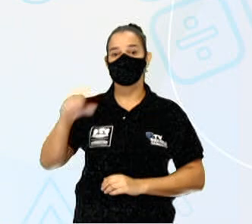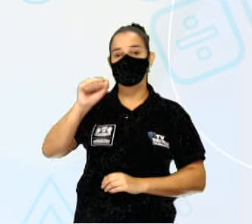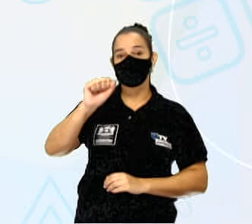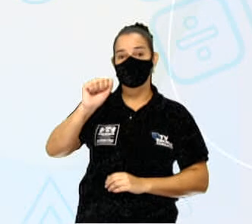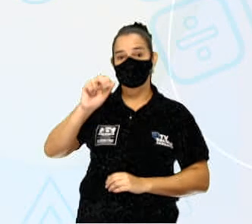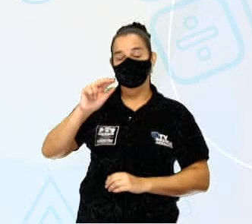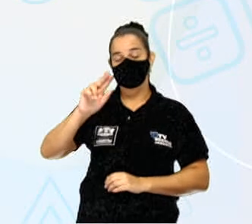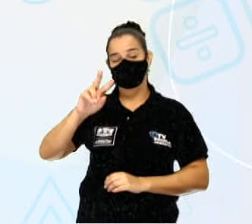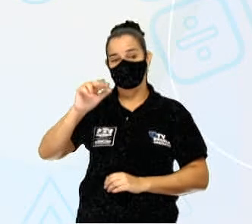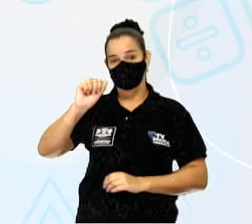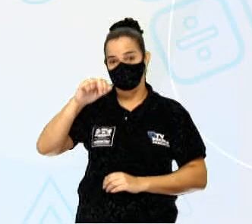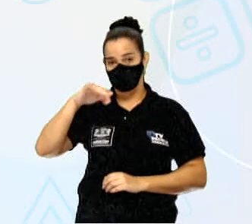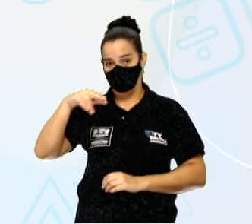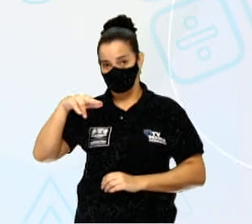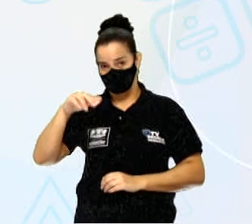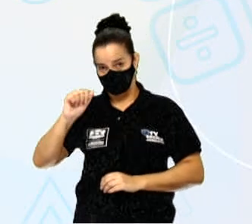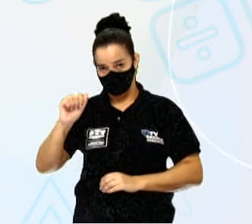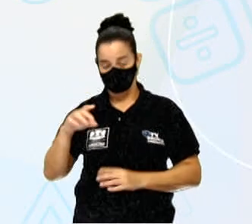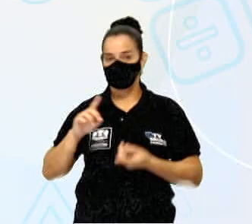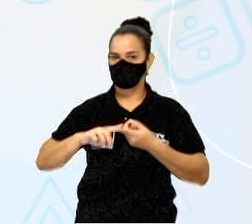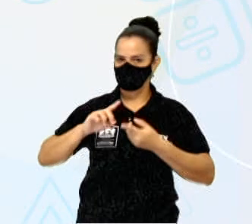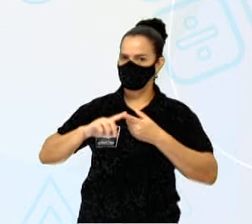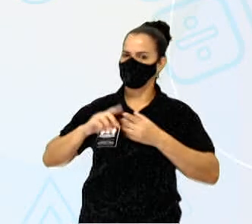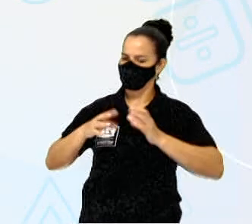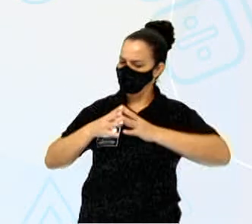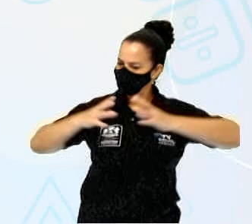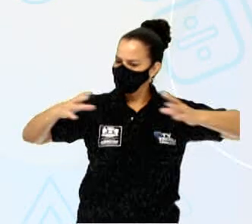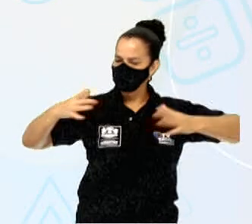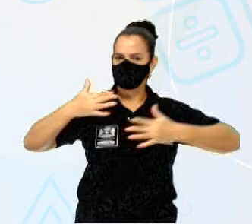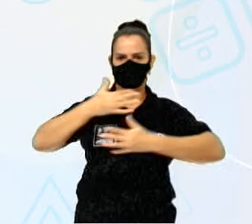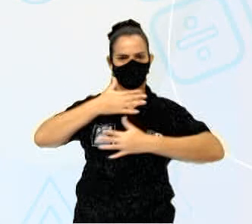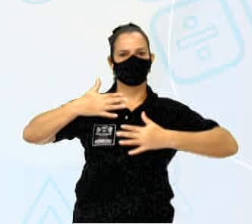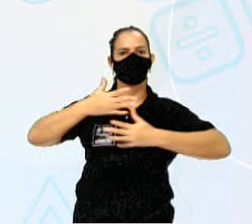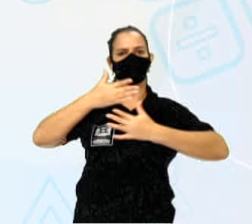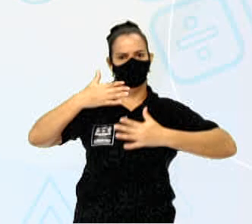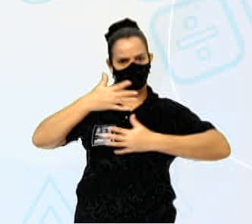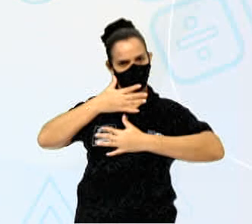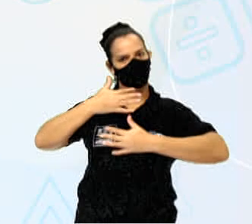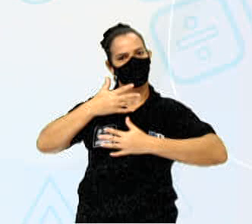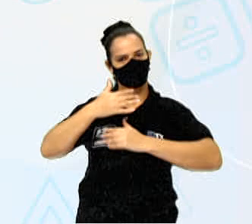savanas. Na África nós temos grandes cidades,